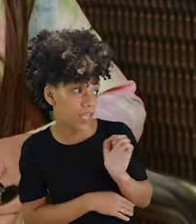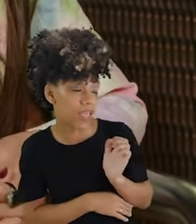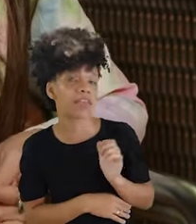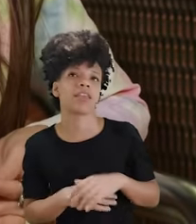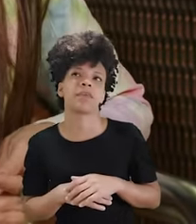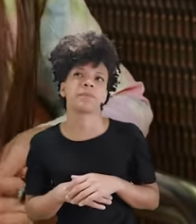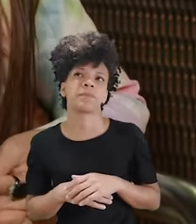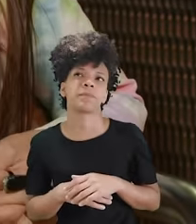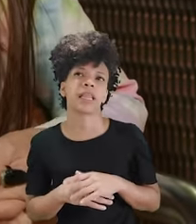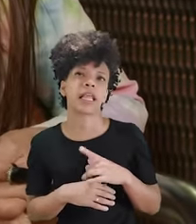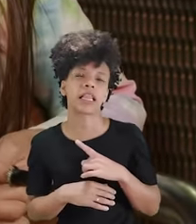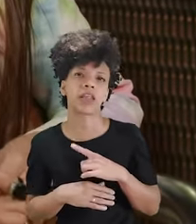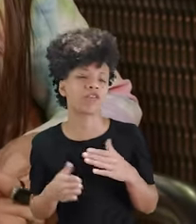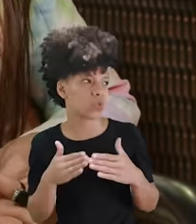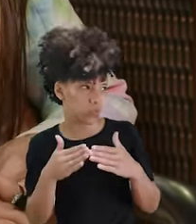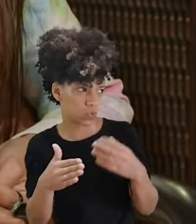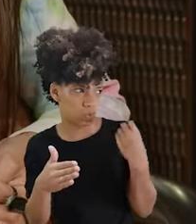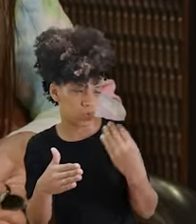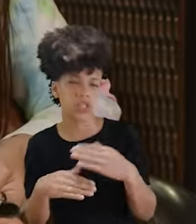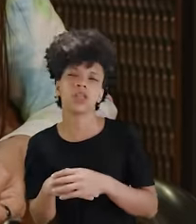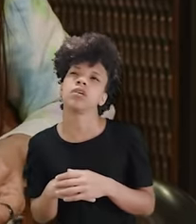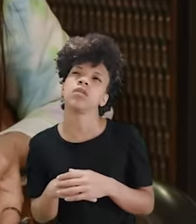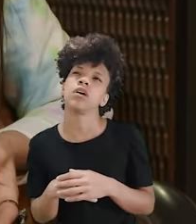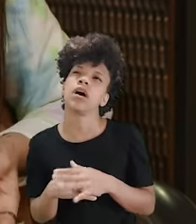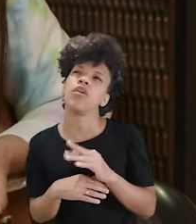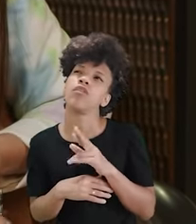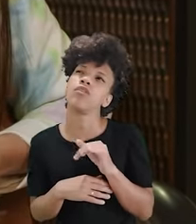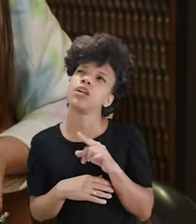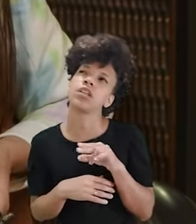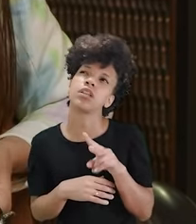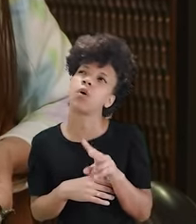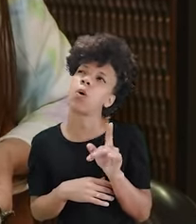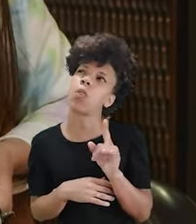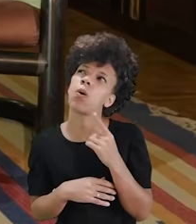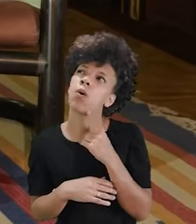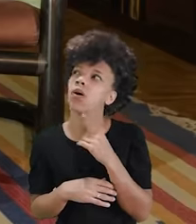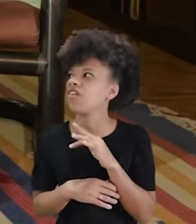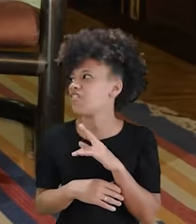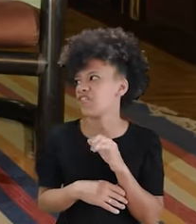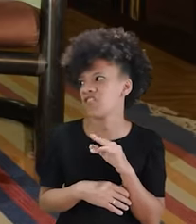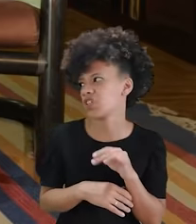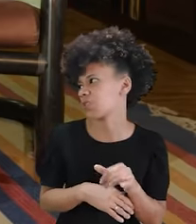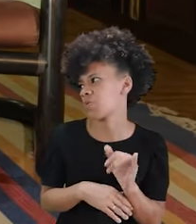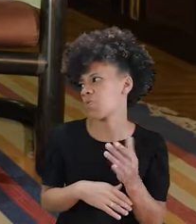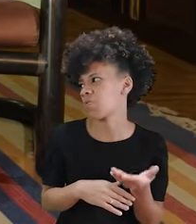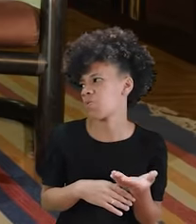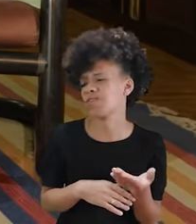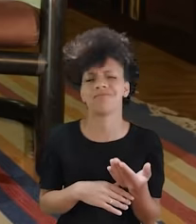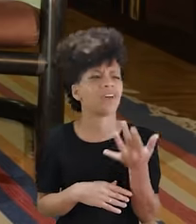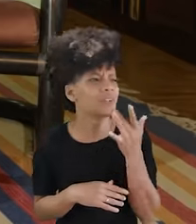o Cruzeiro é o Léo Freedom você não foi o